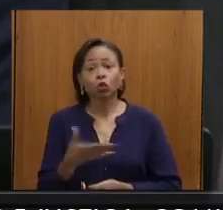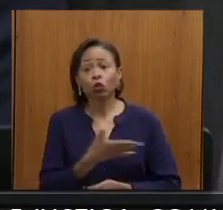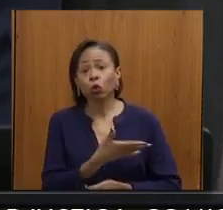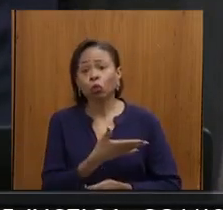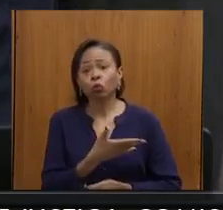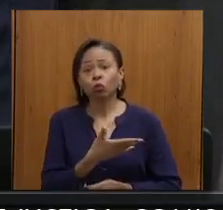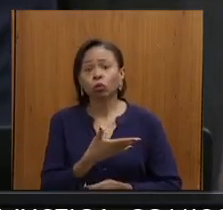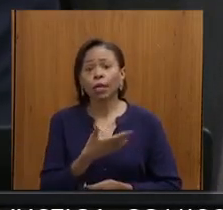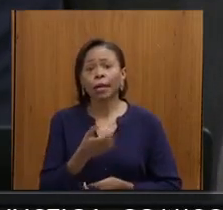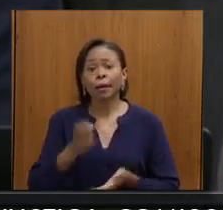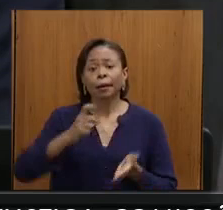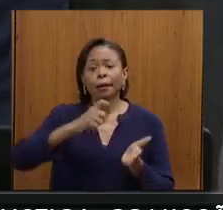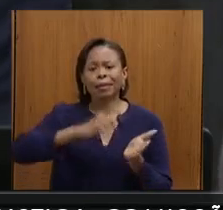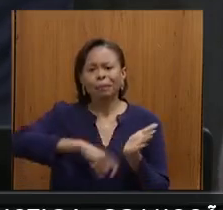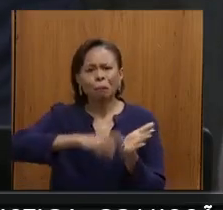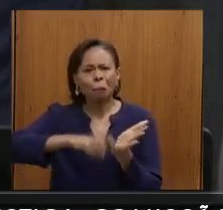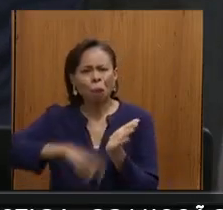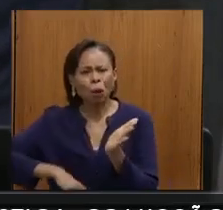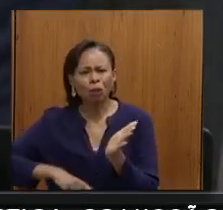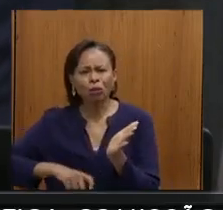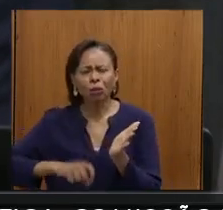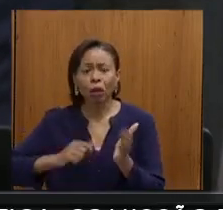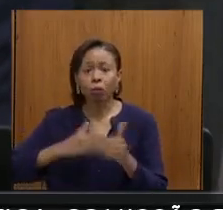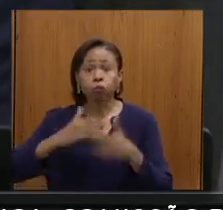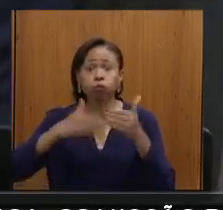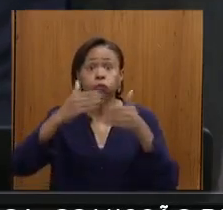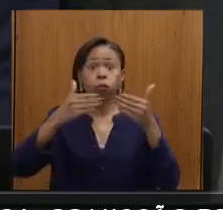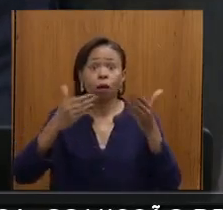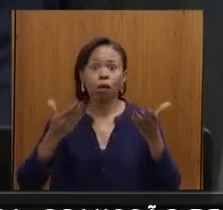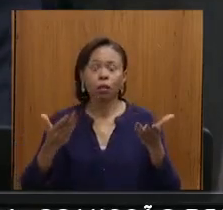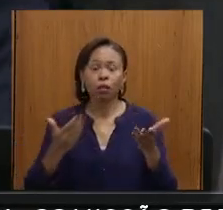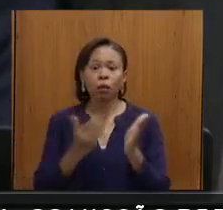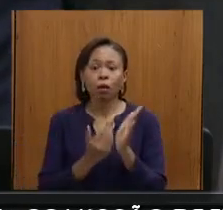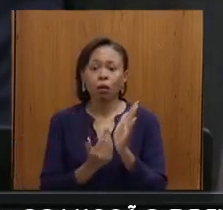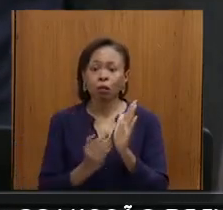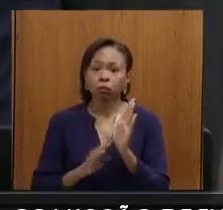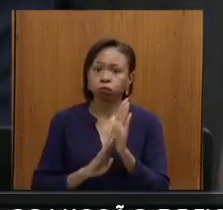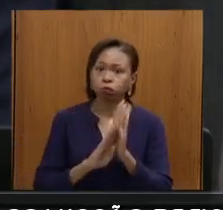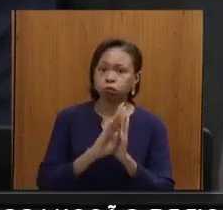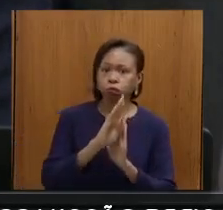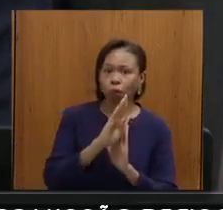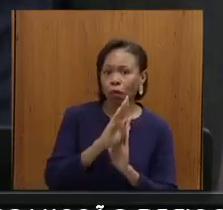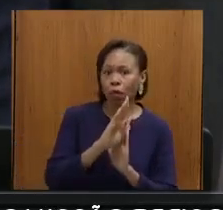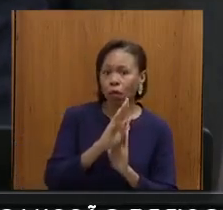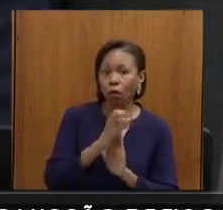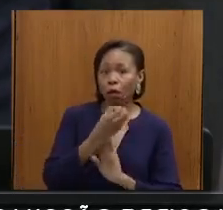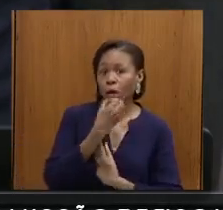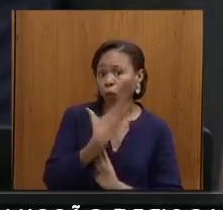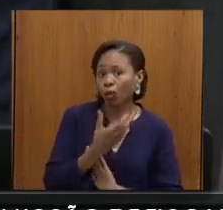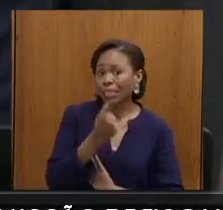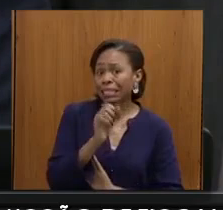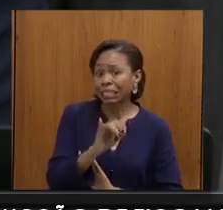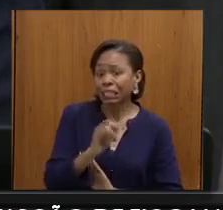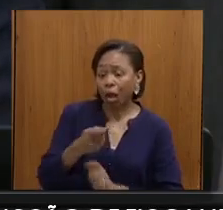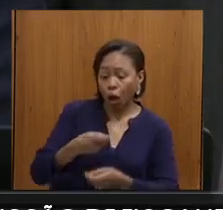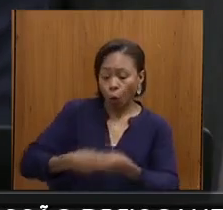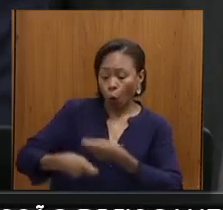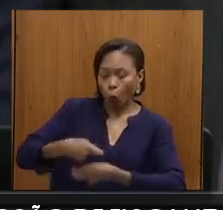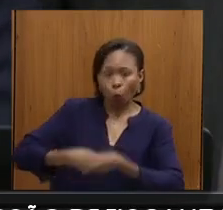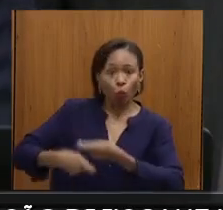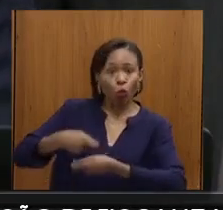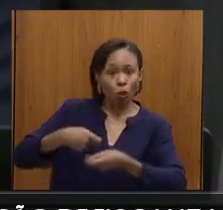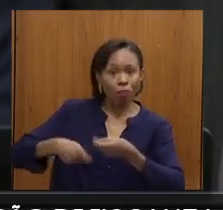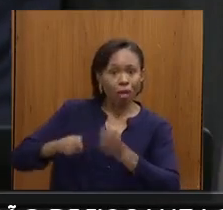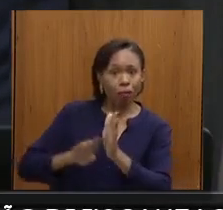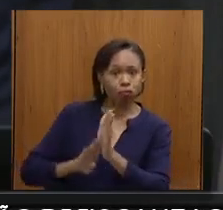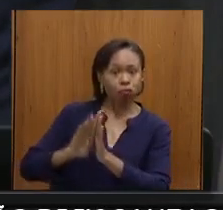crescimento do imposto, a maneira saudável de crescer é, de fato, o crescimento da economia. Se